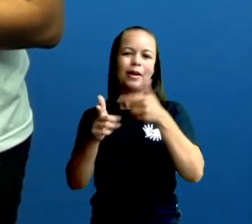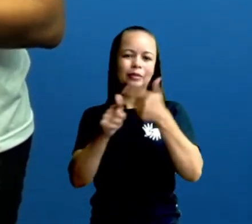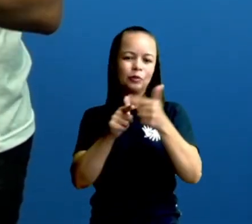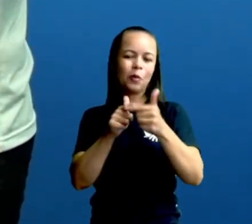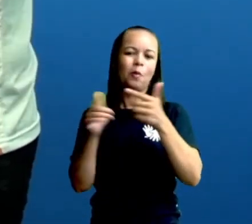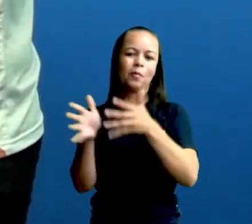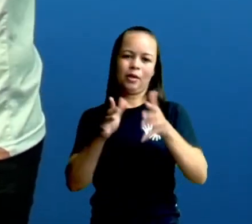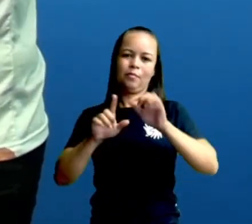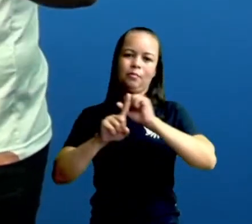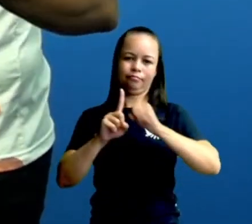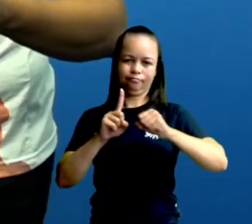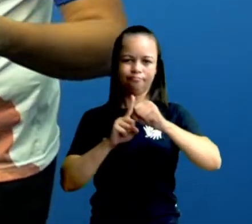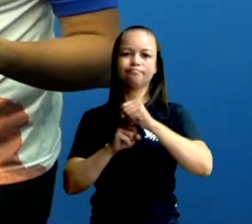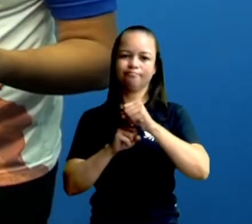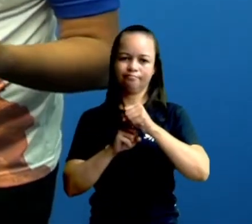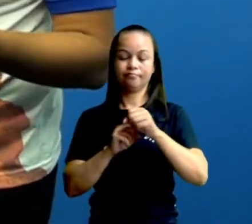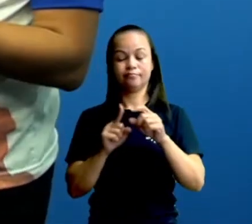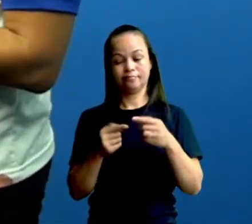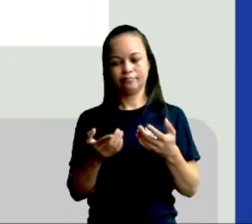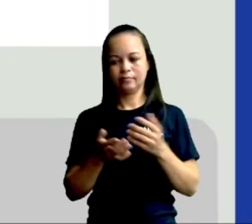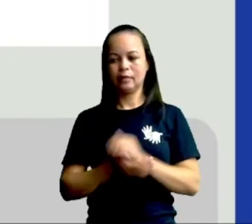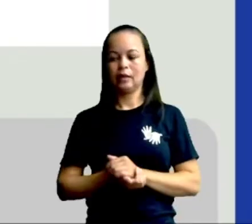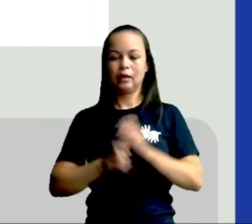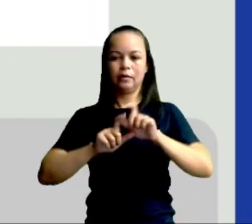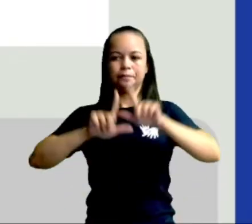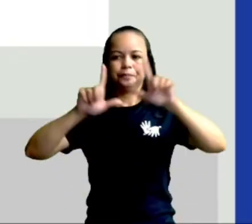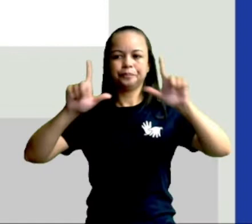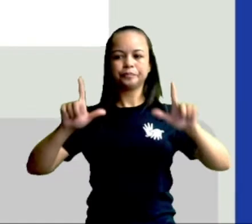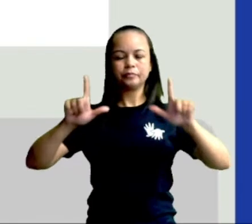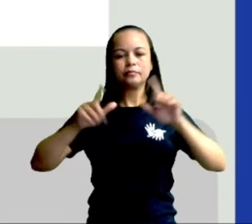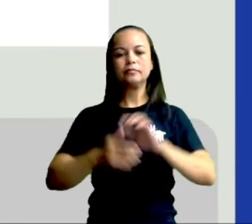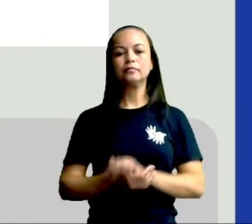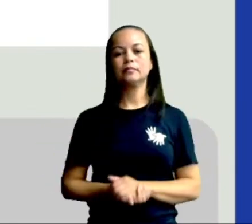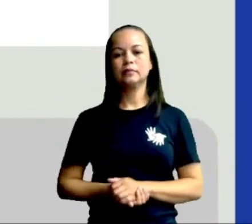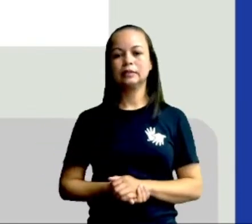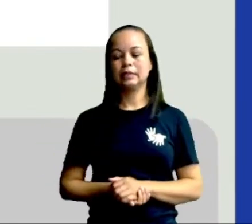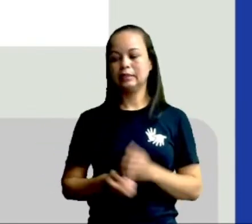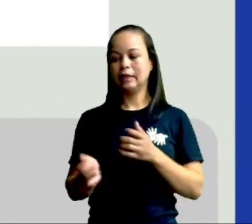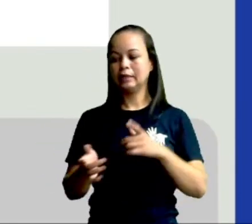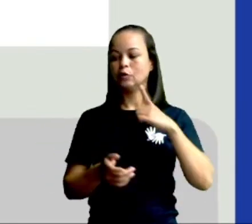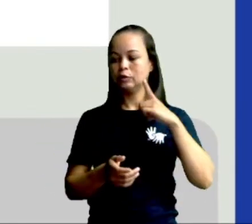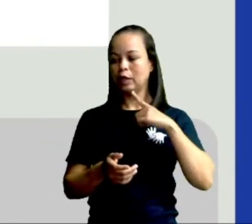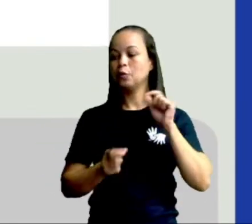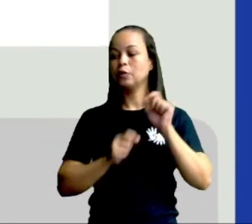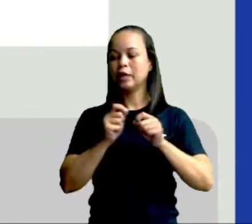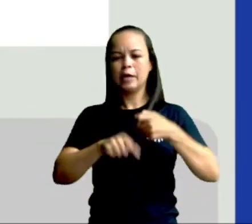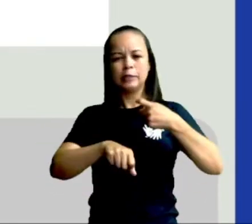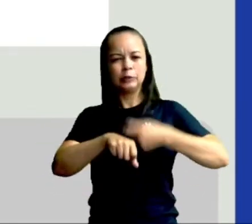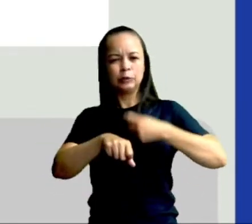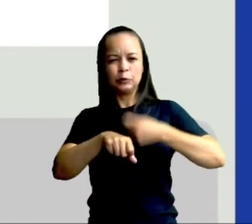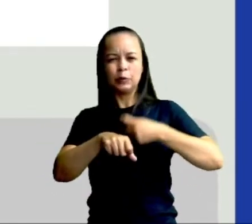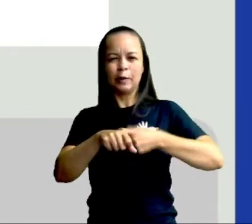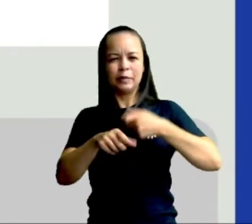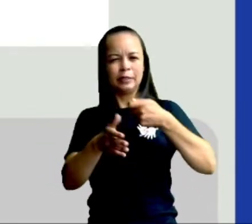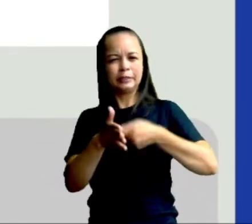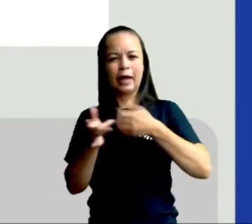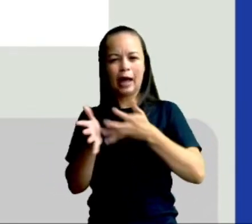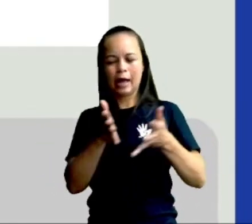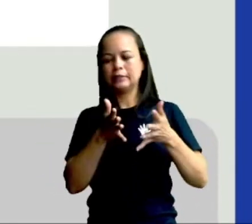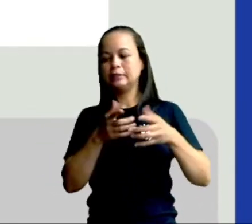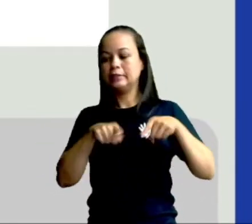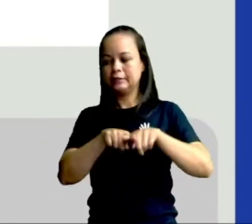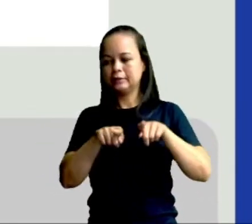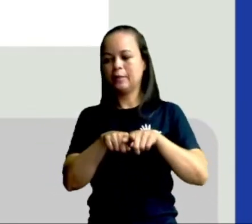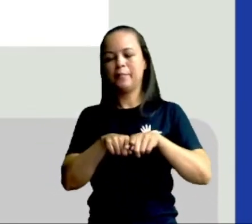durabilidade. Abre novamente essa imagem aí, por favor, produção. E resistência, que são coisas que também que são